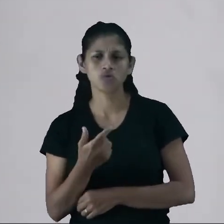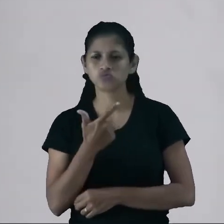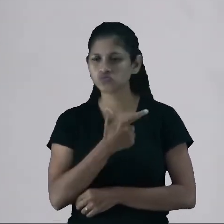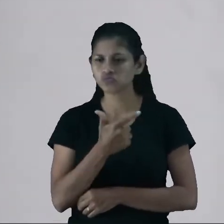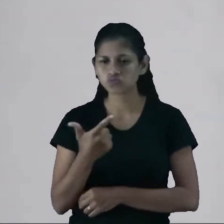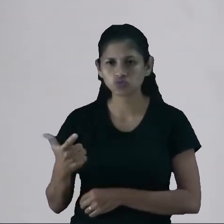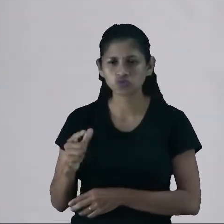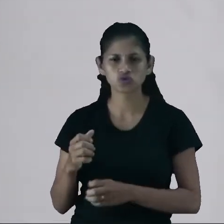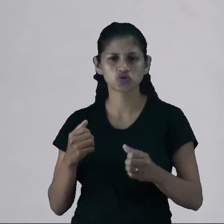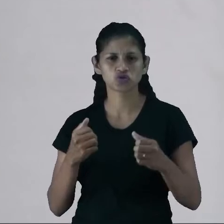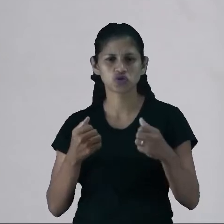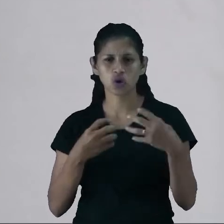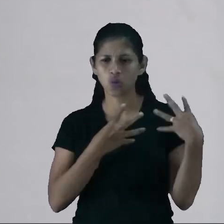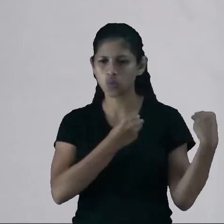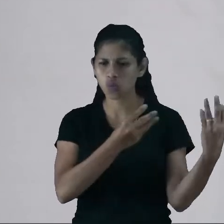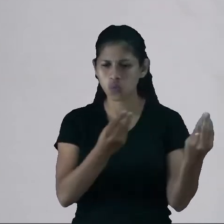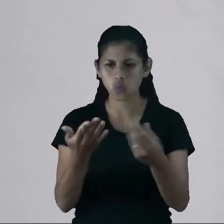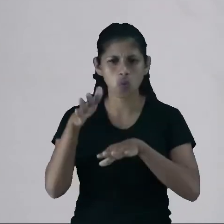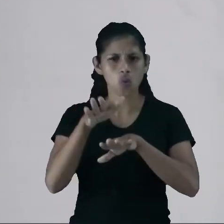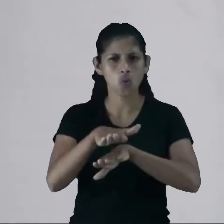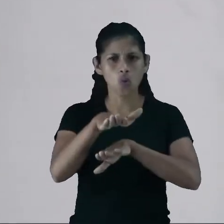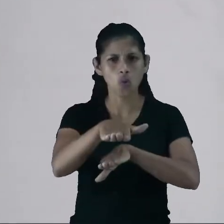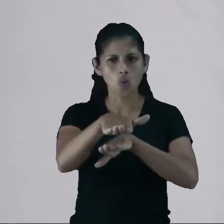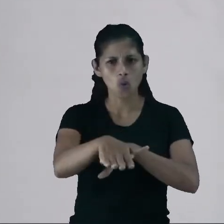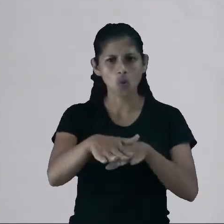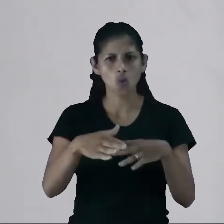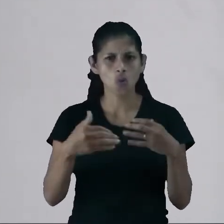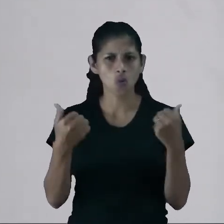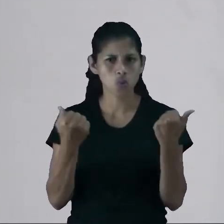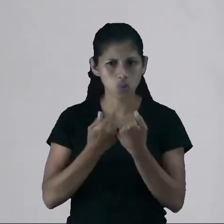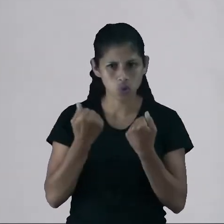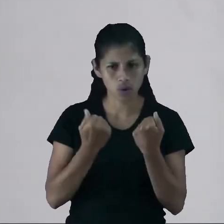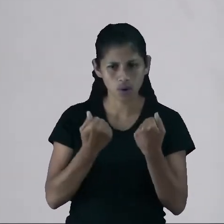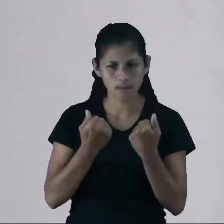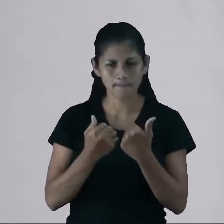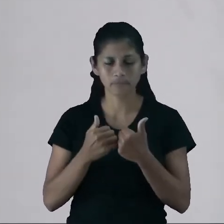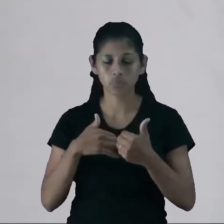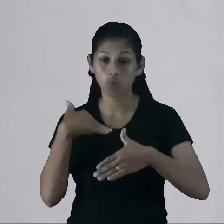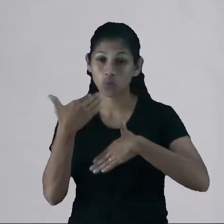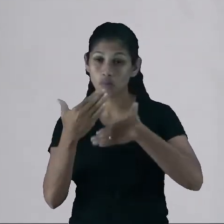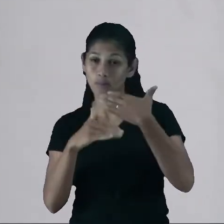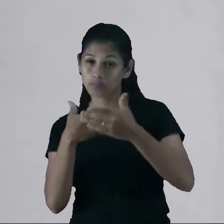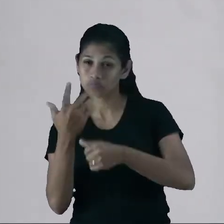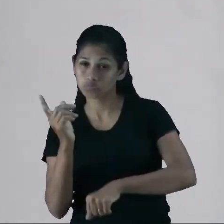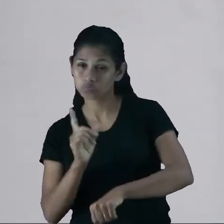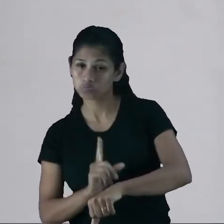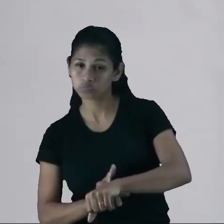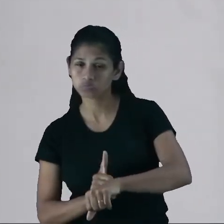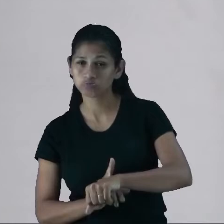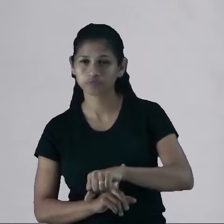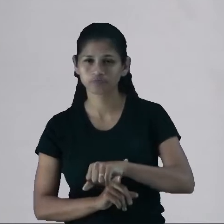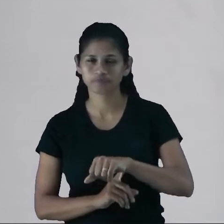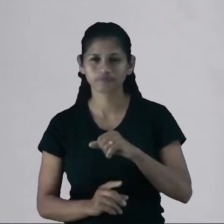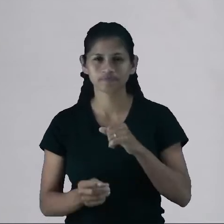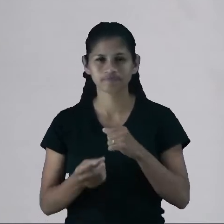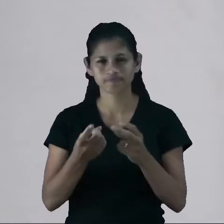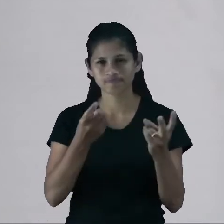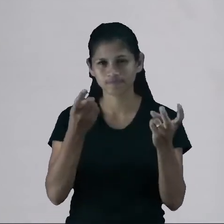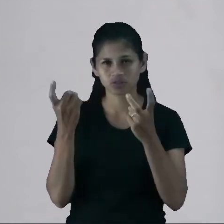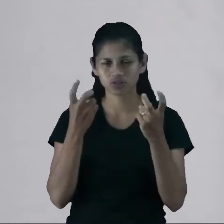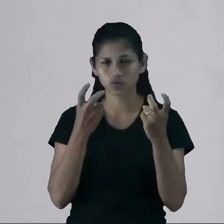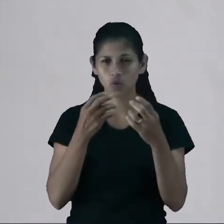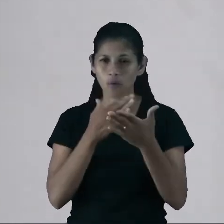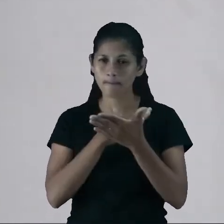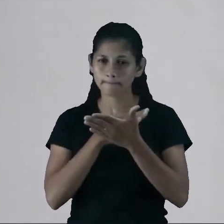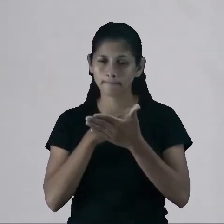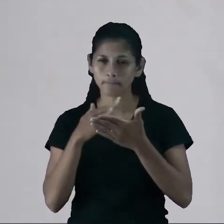na rua, não se falava tanto sobre poluição. Mas com o passar do tempo, né, a gente já pode observar, né, que começou